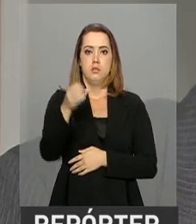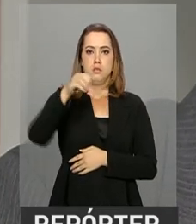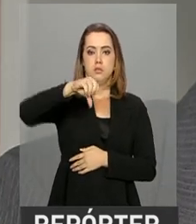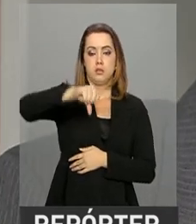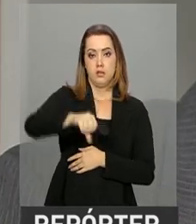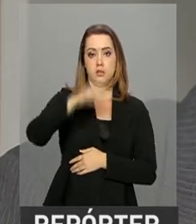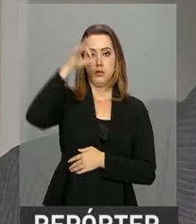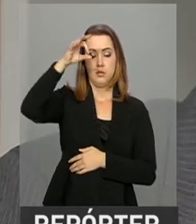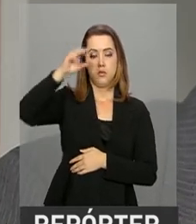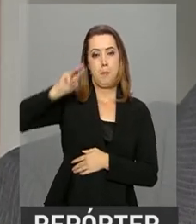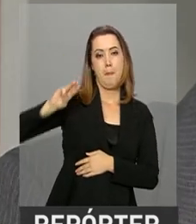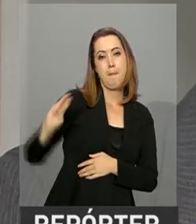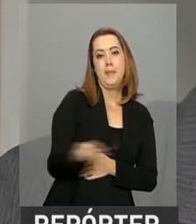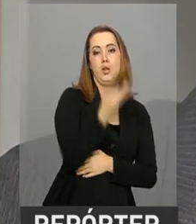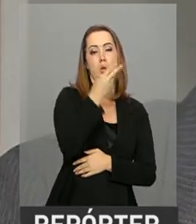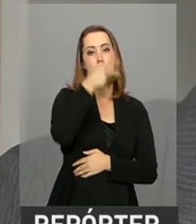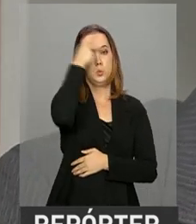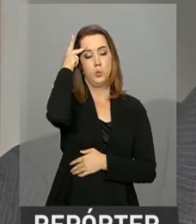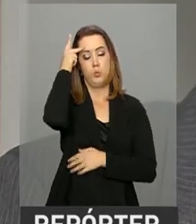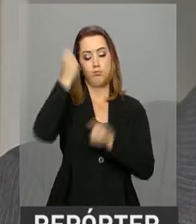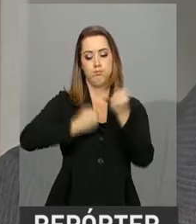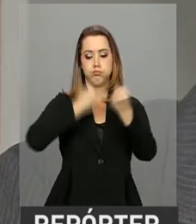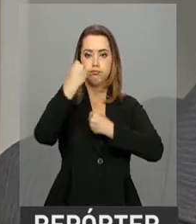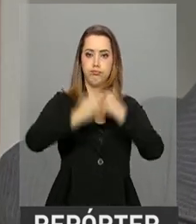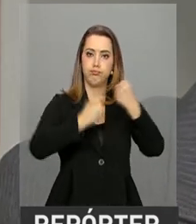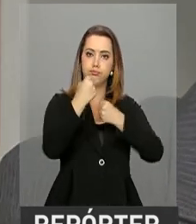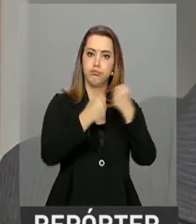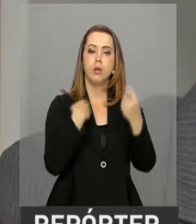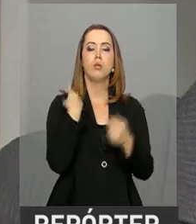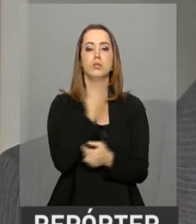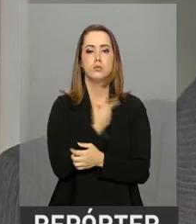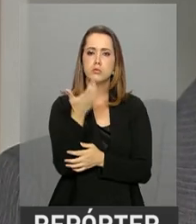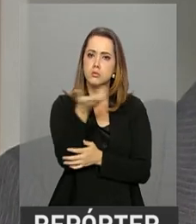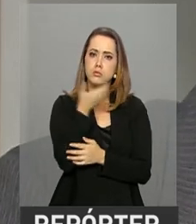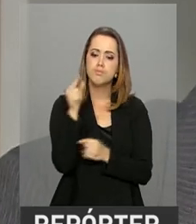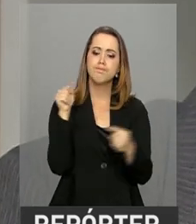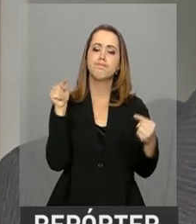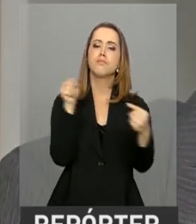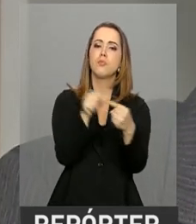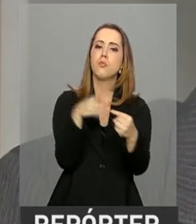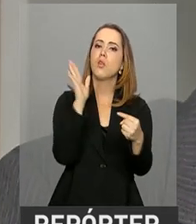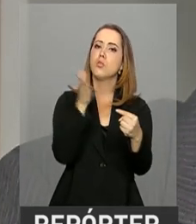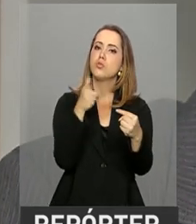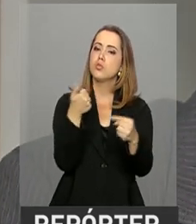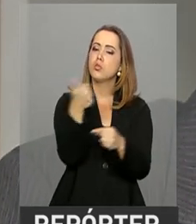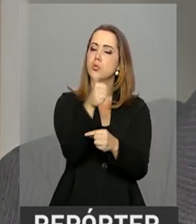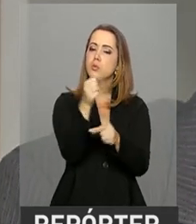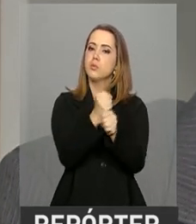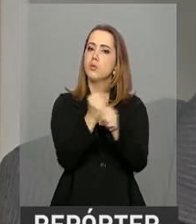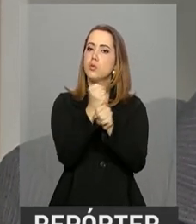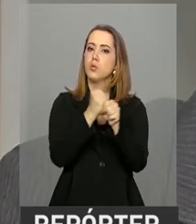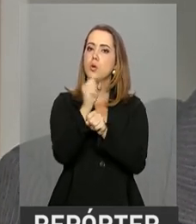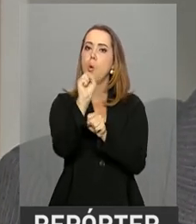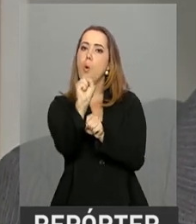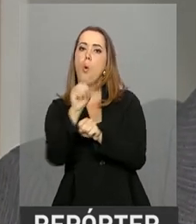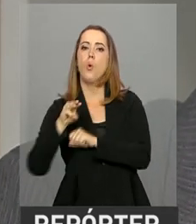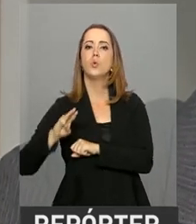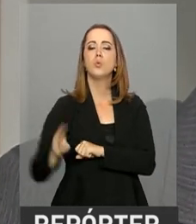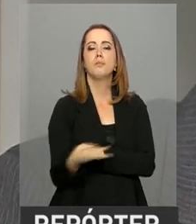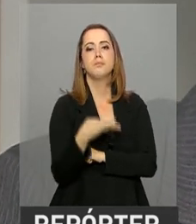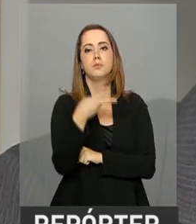milhões de Condutores então nós pretendemos alcançar já no primeiro ano algo aí próximo a 8